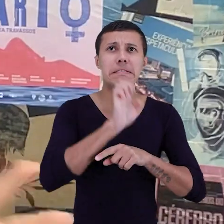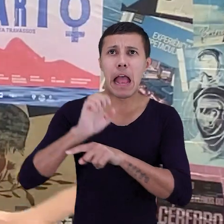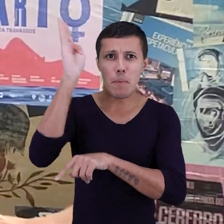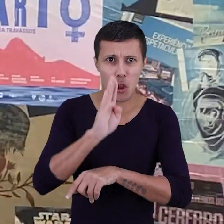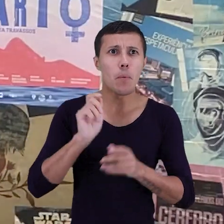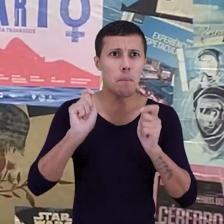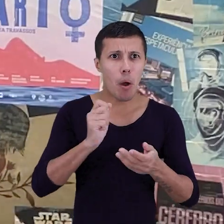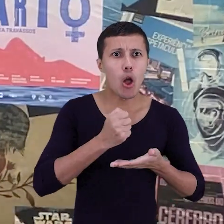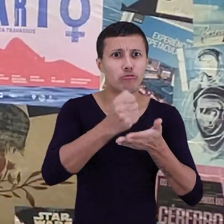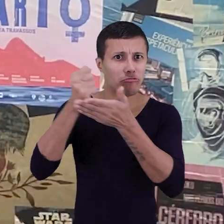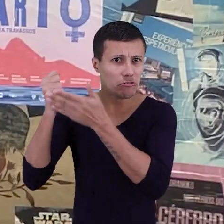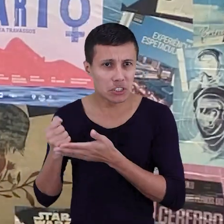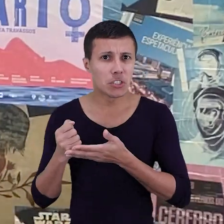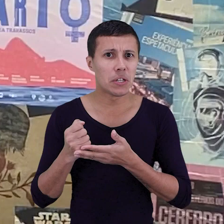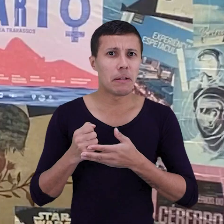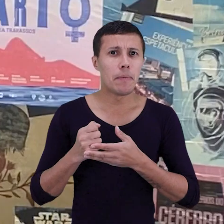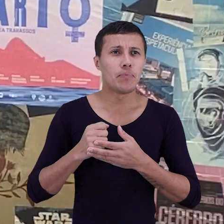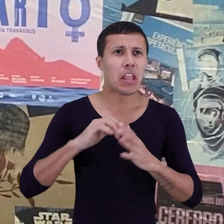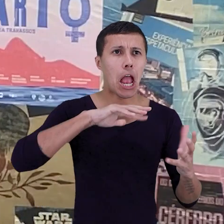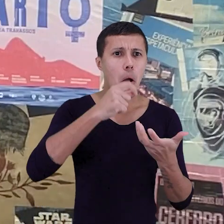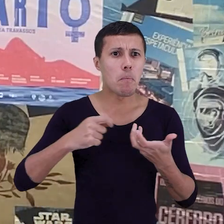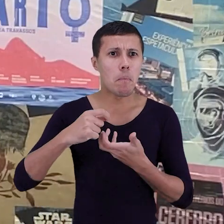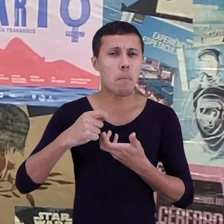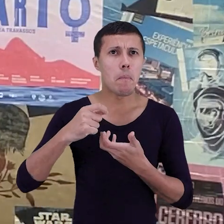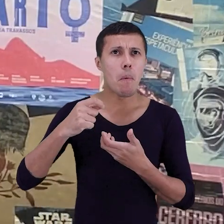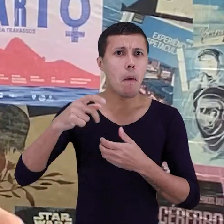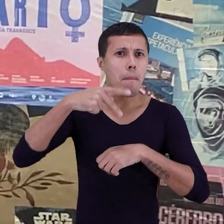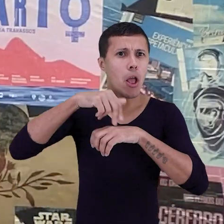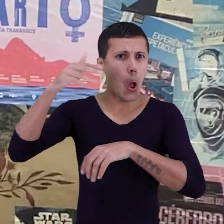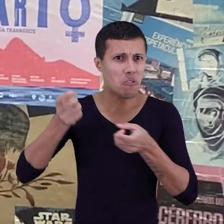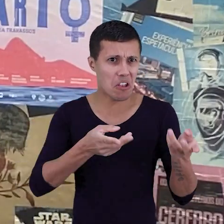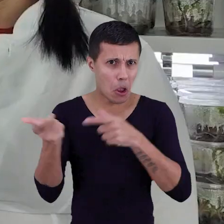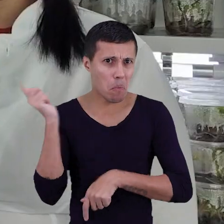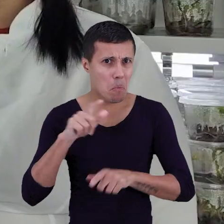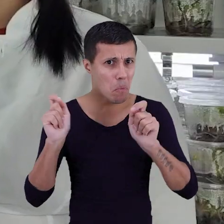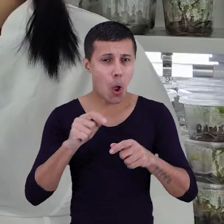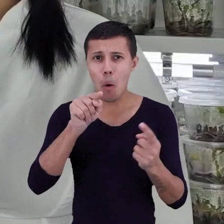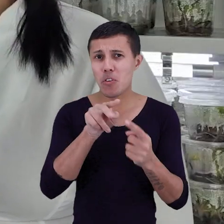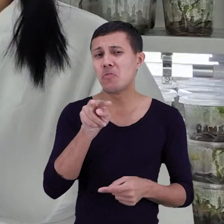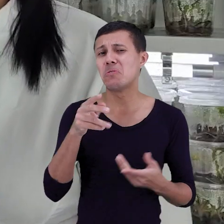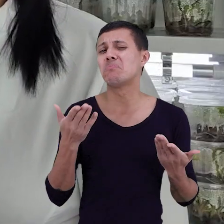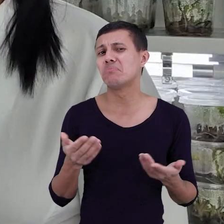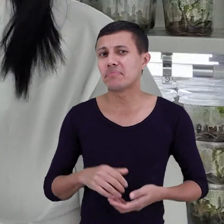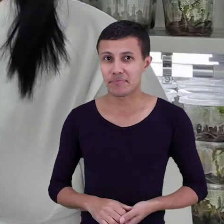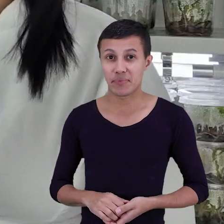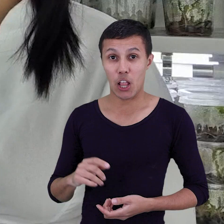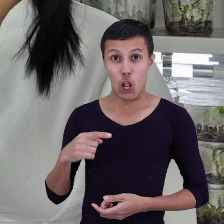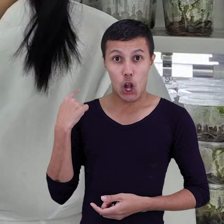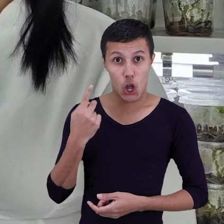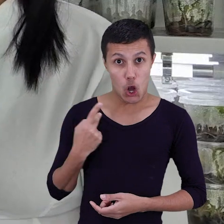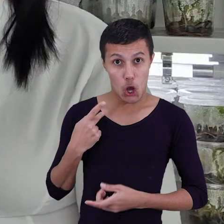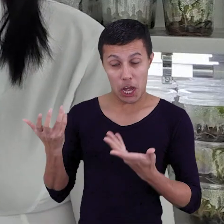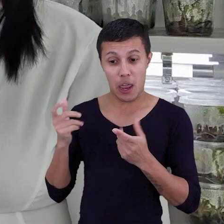possível internacionalizar esse trabalho que vocês estão fazendo? Qual é a intenção de vocês? A nossa intenção é ampliar